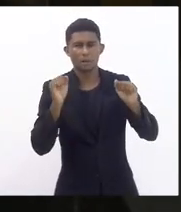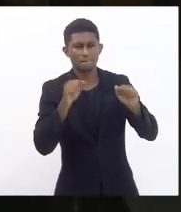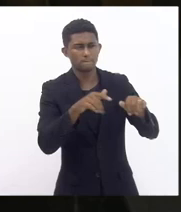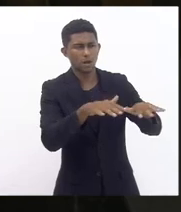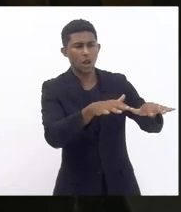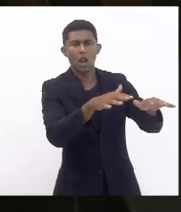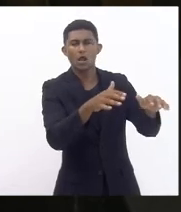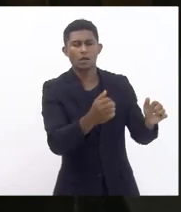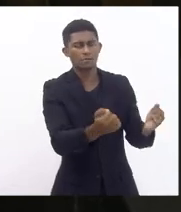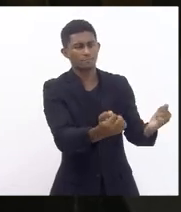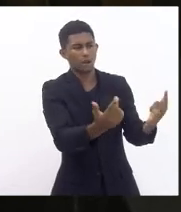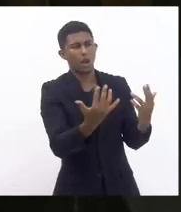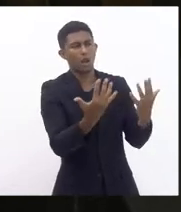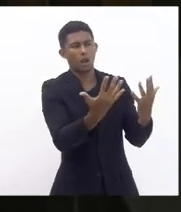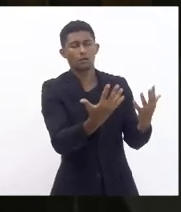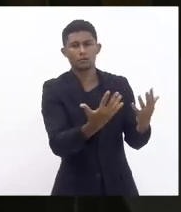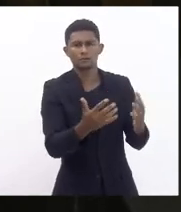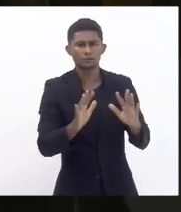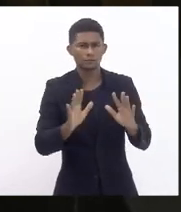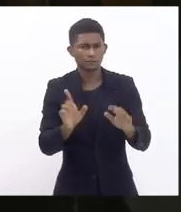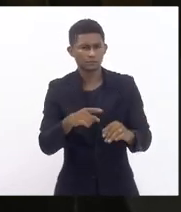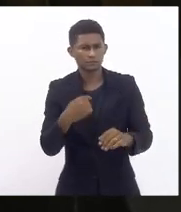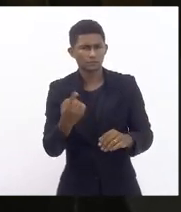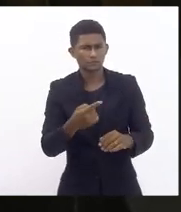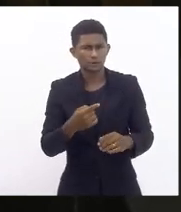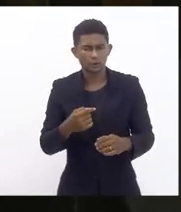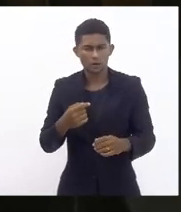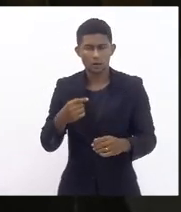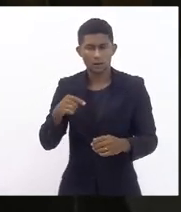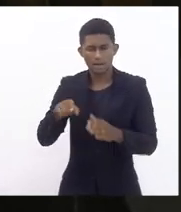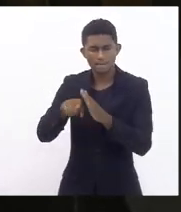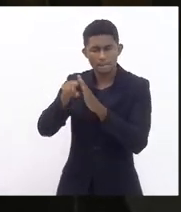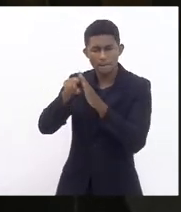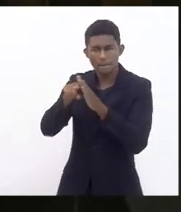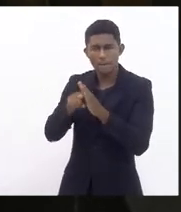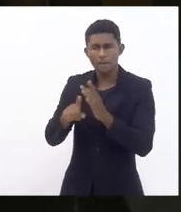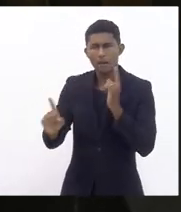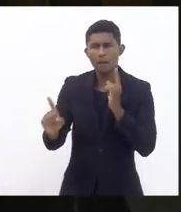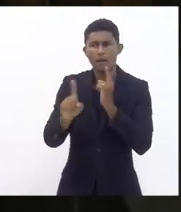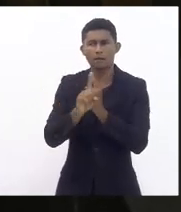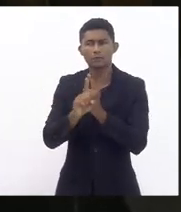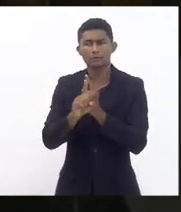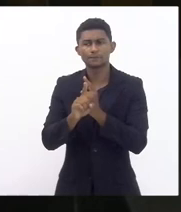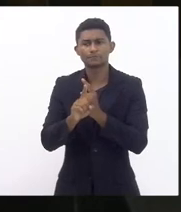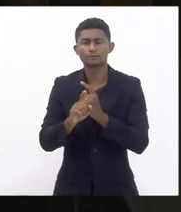temos dá para chegar em